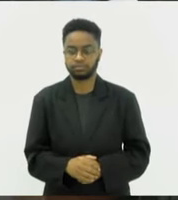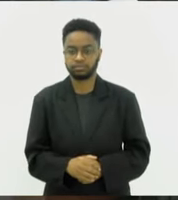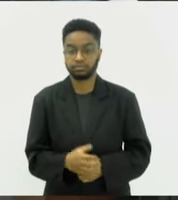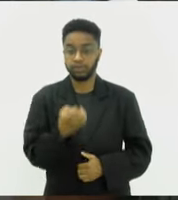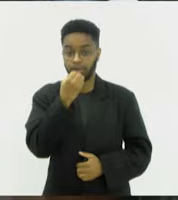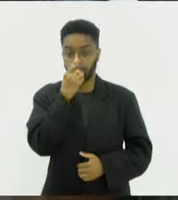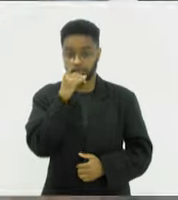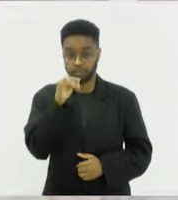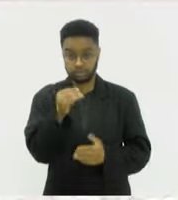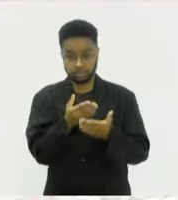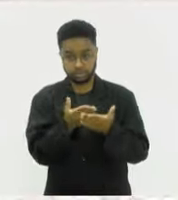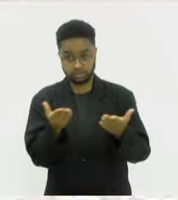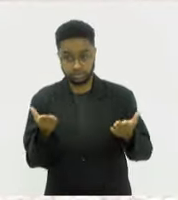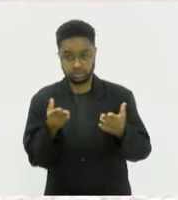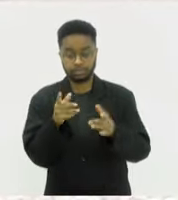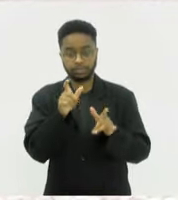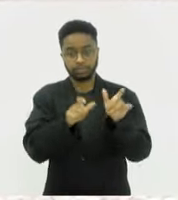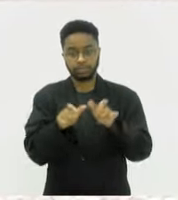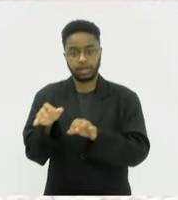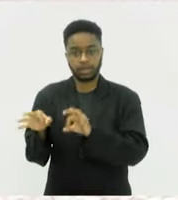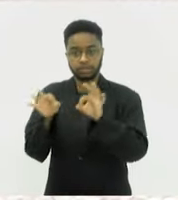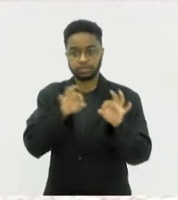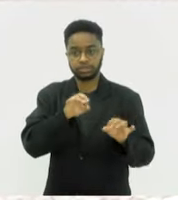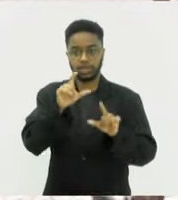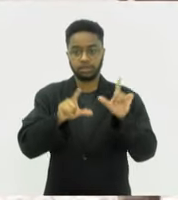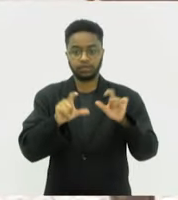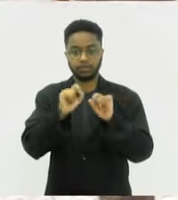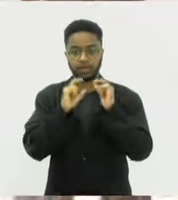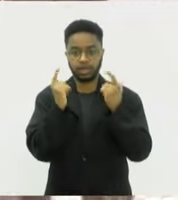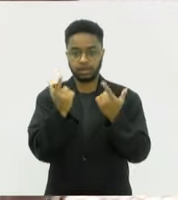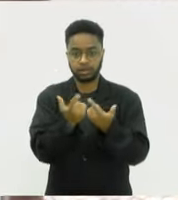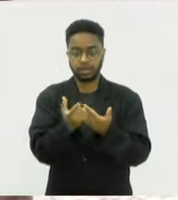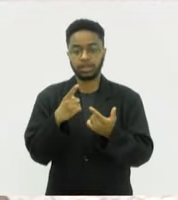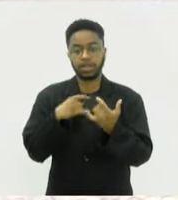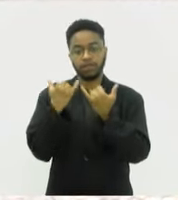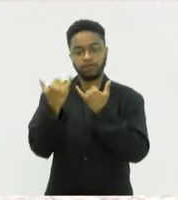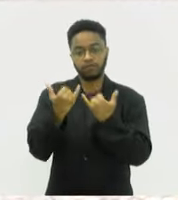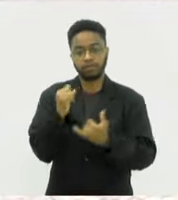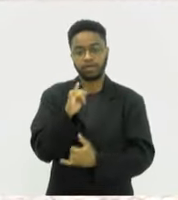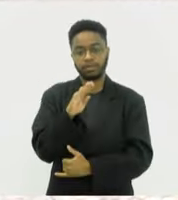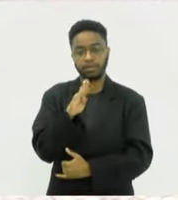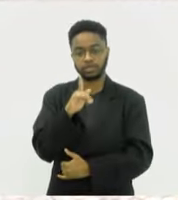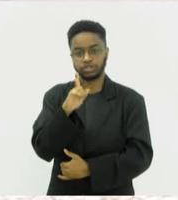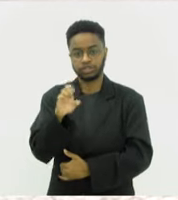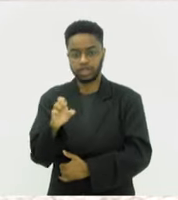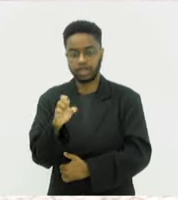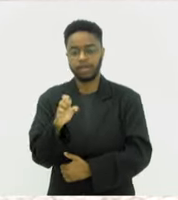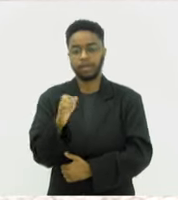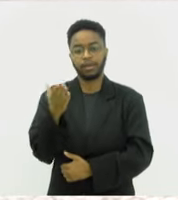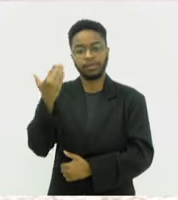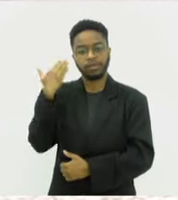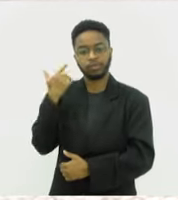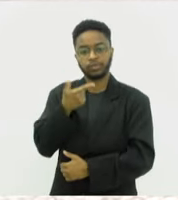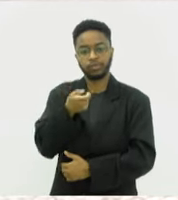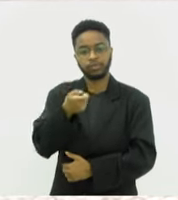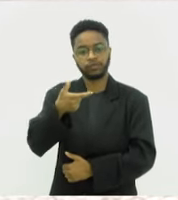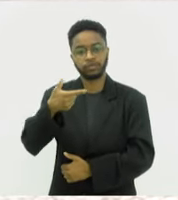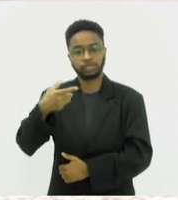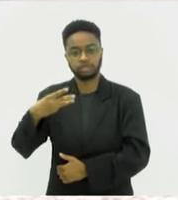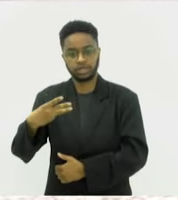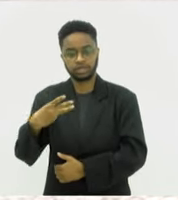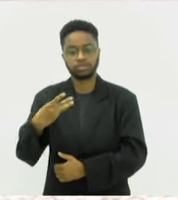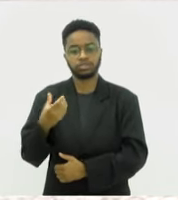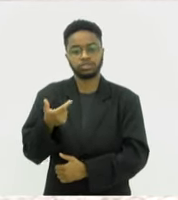Bom dia, Vicente. Bom dia a todos que acompanham a TV Alerj. Segundo os dados do IBGE do último semestre de 2023, são